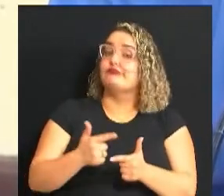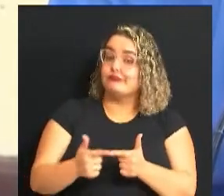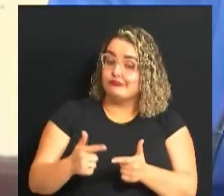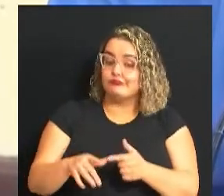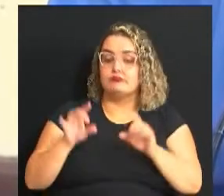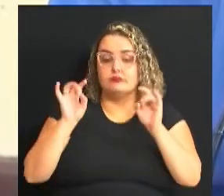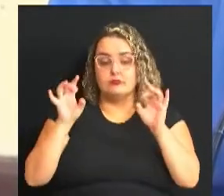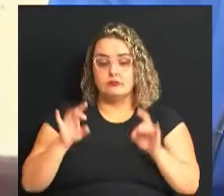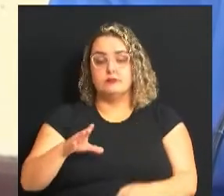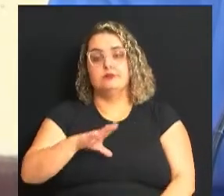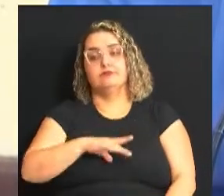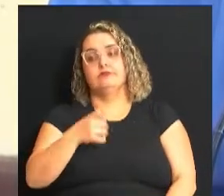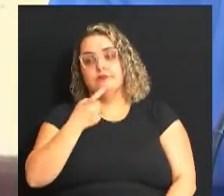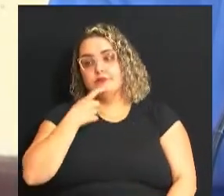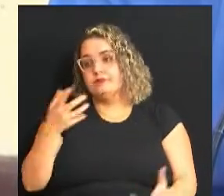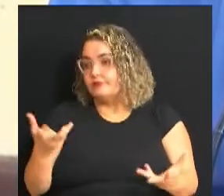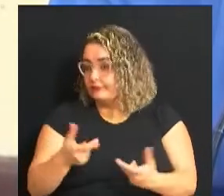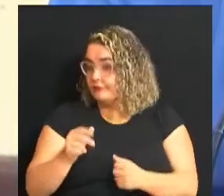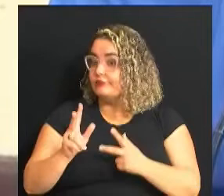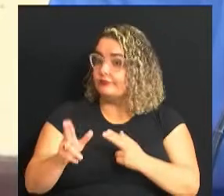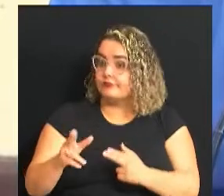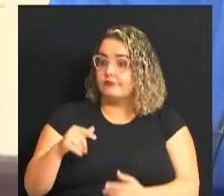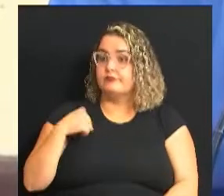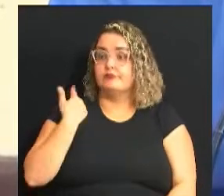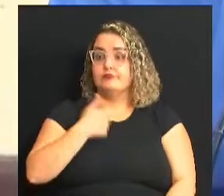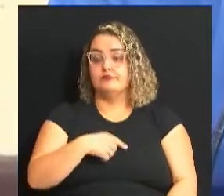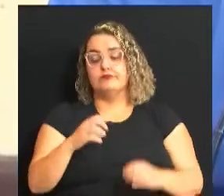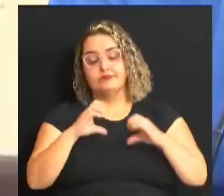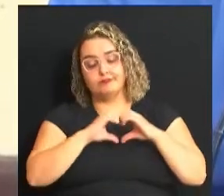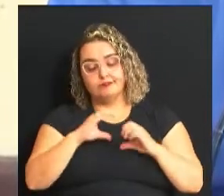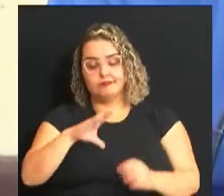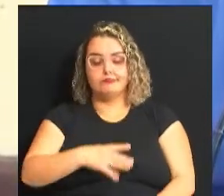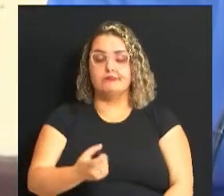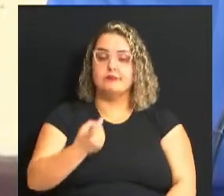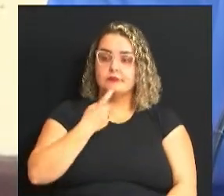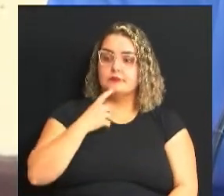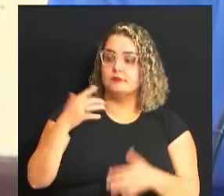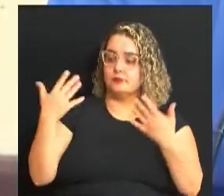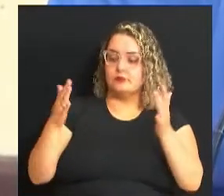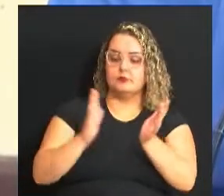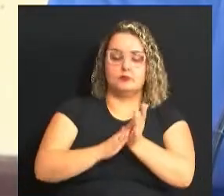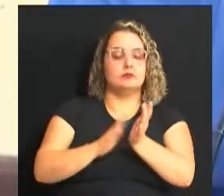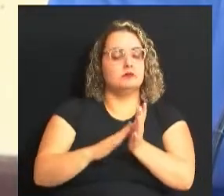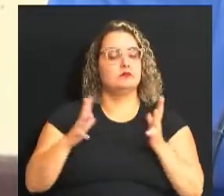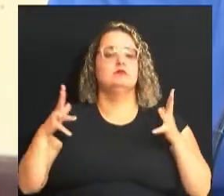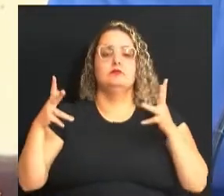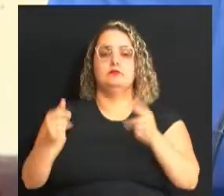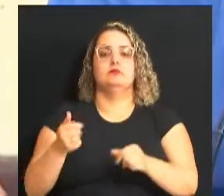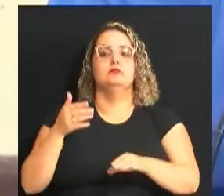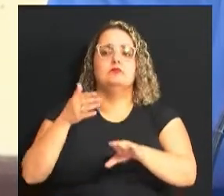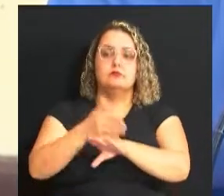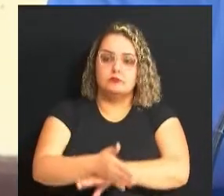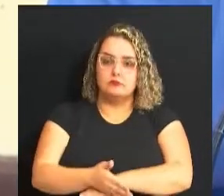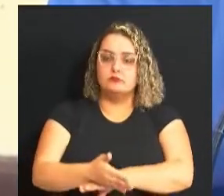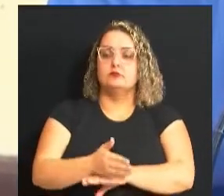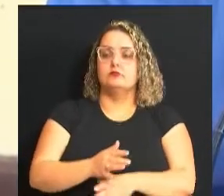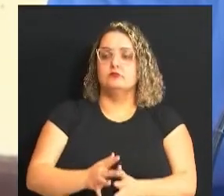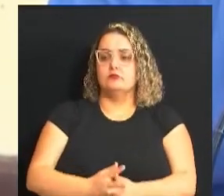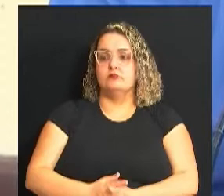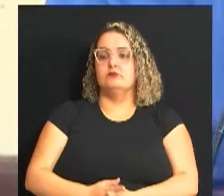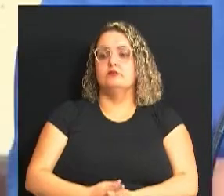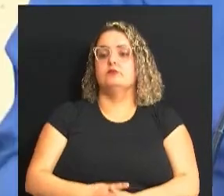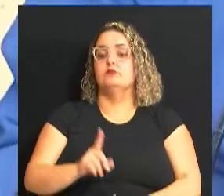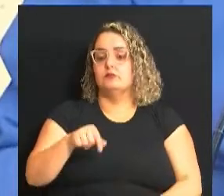numa cidade maravilhosa como a nossa querida cidade de Campinas. Então, parabéns a todos os que participaram